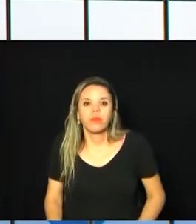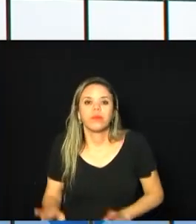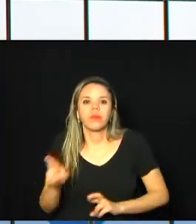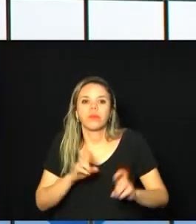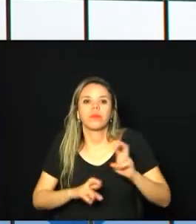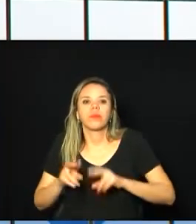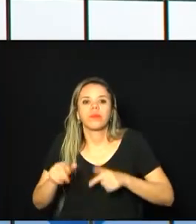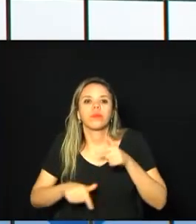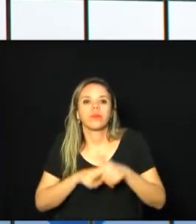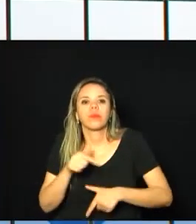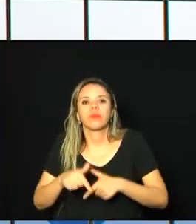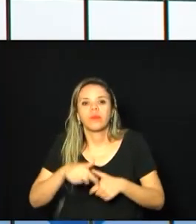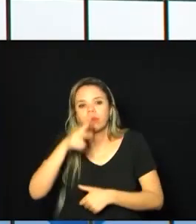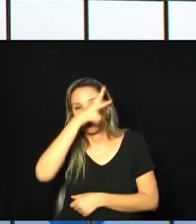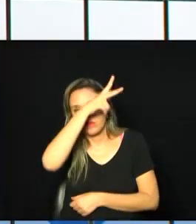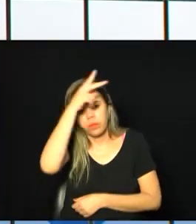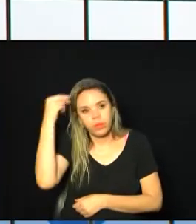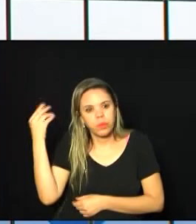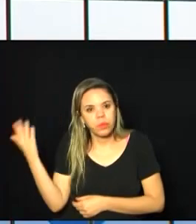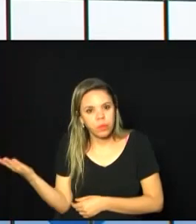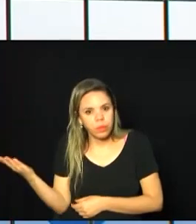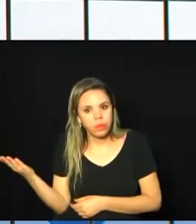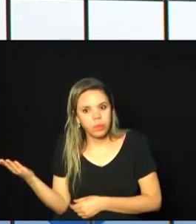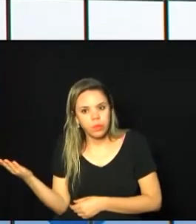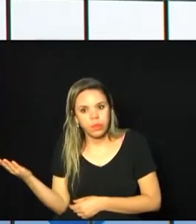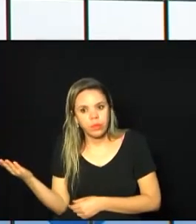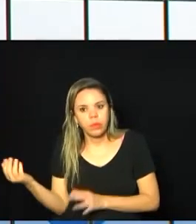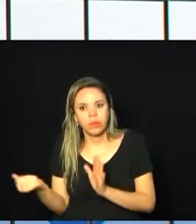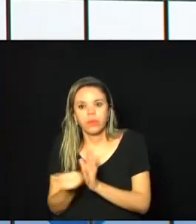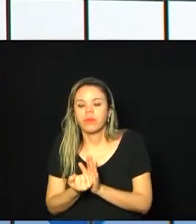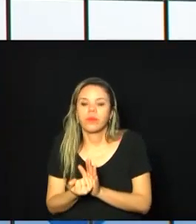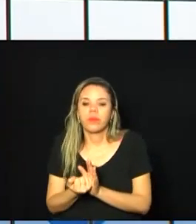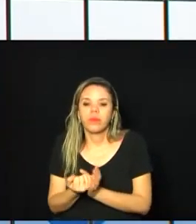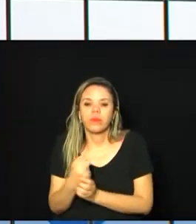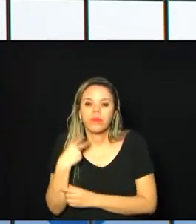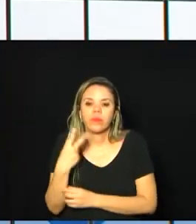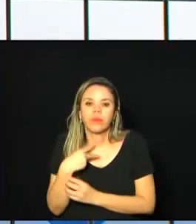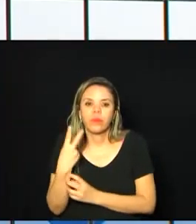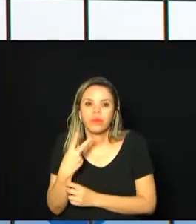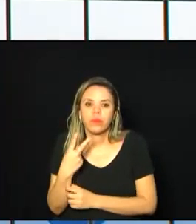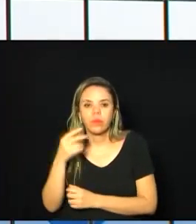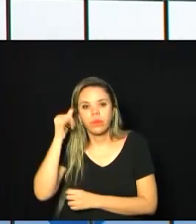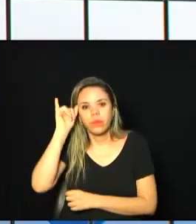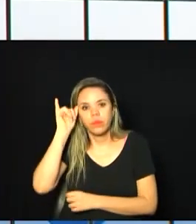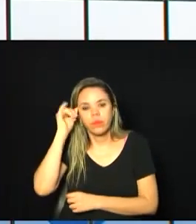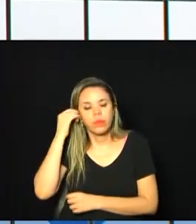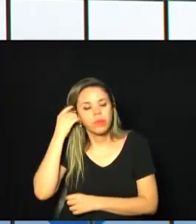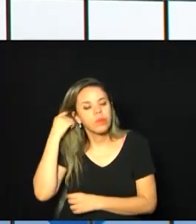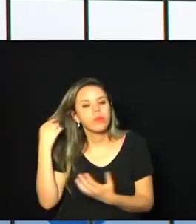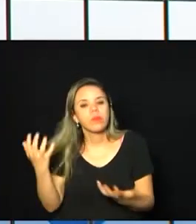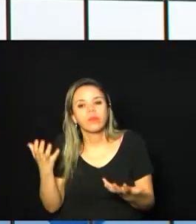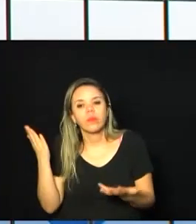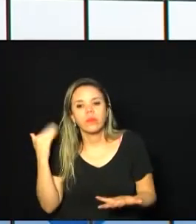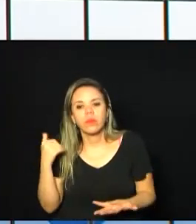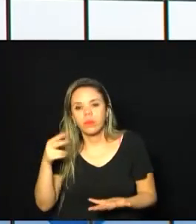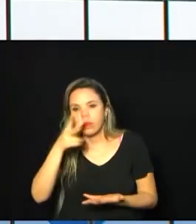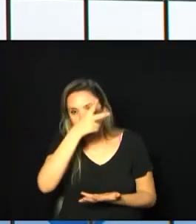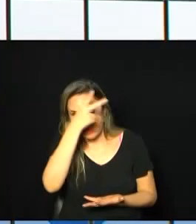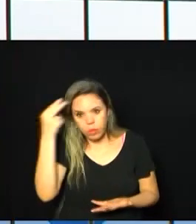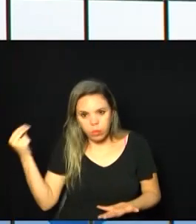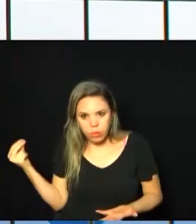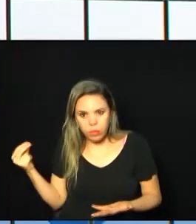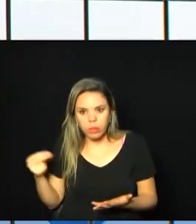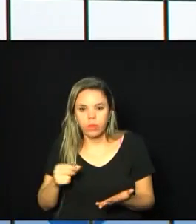fiscalizar o trabalho do Executivo. E este, que foi protocolado pelo vereador Paulo Búfalo, quer saber da Prefeitura